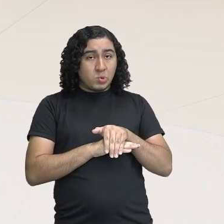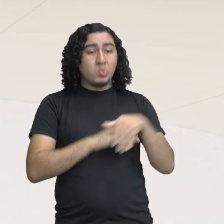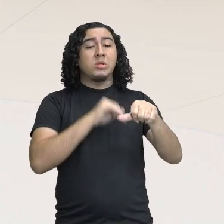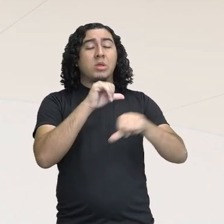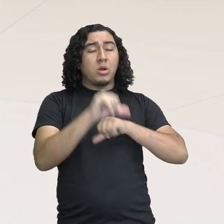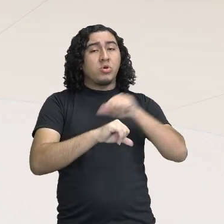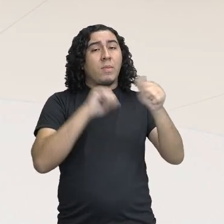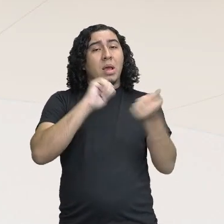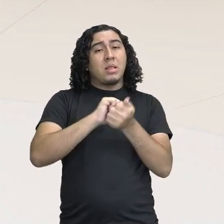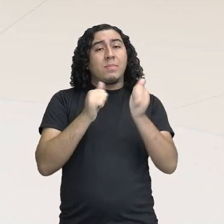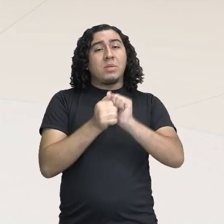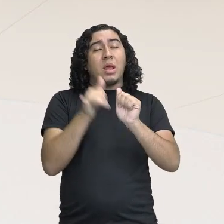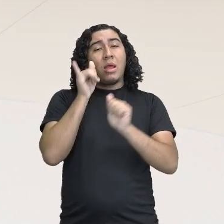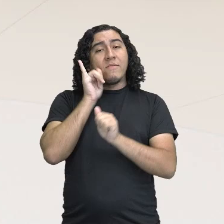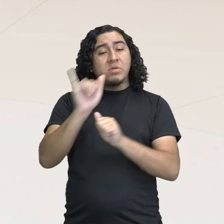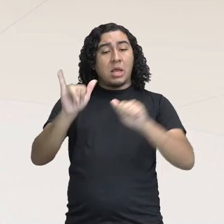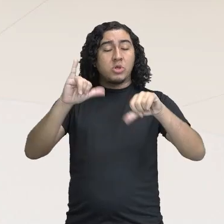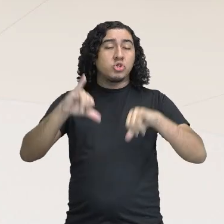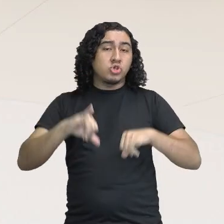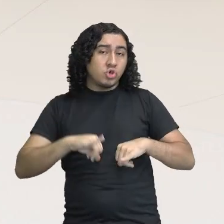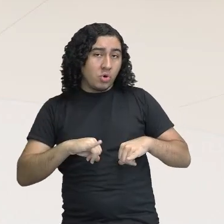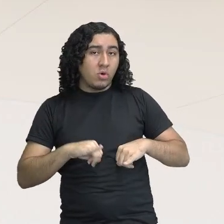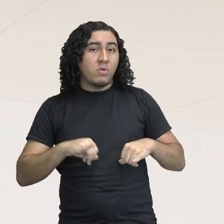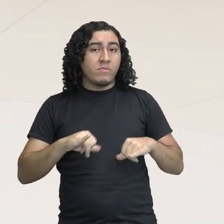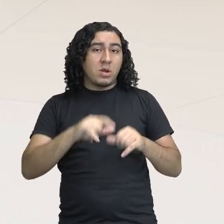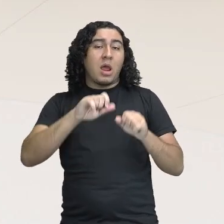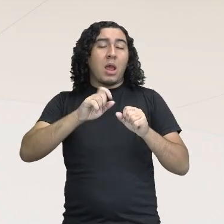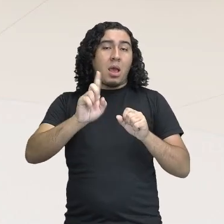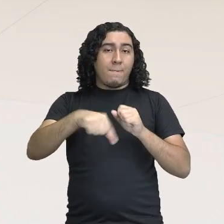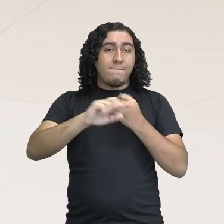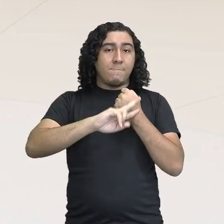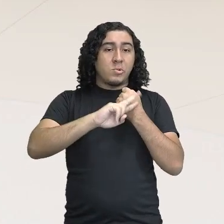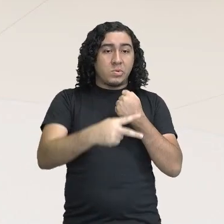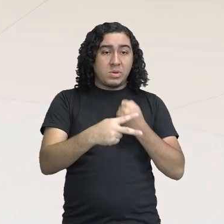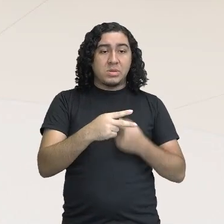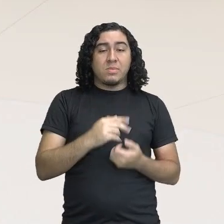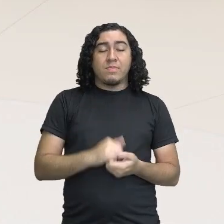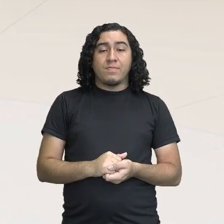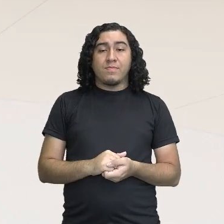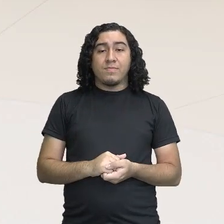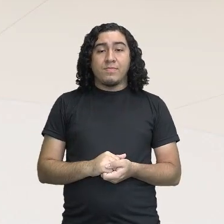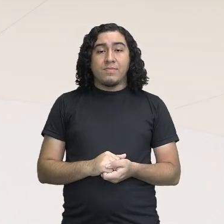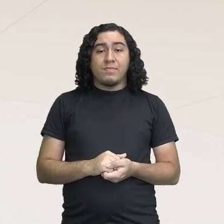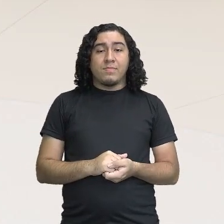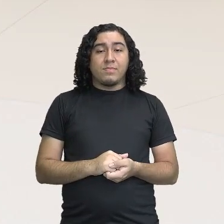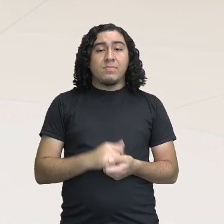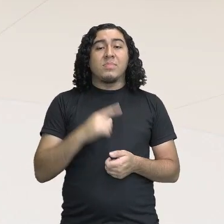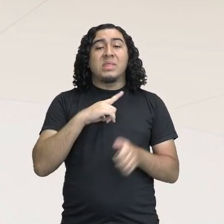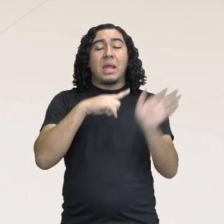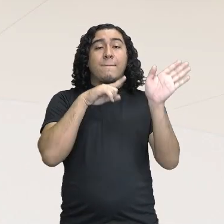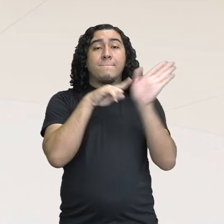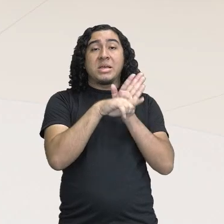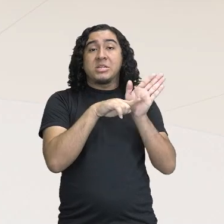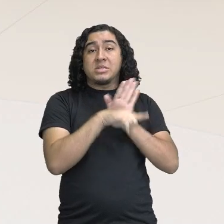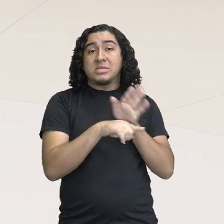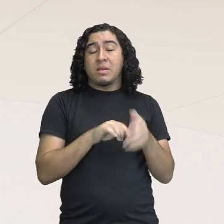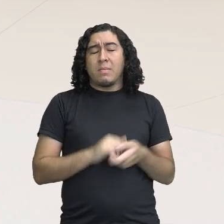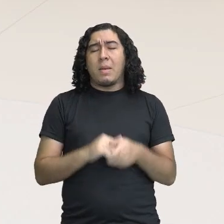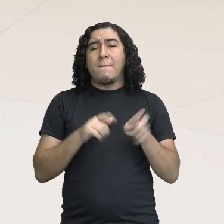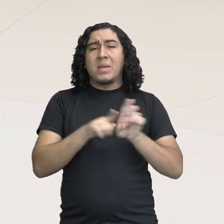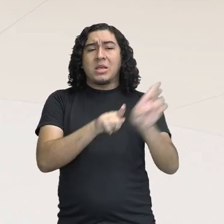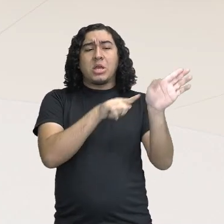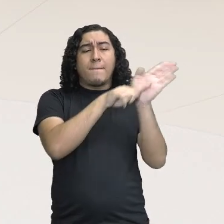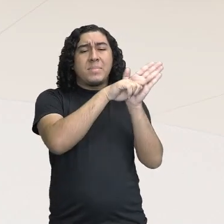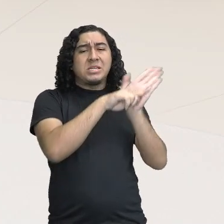sofrer essas consequências, para que o mundo não sofra essas consequências, a gente entra aqui com a nossa pesquisa. E o que a pesquisa